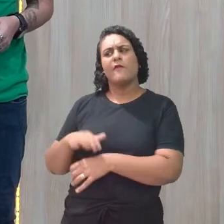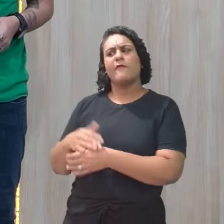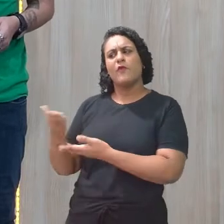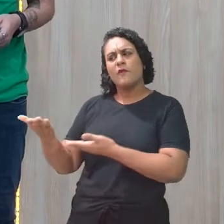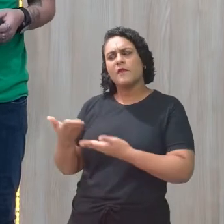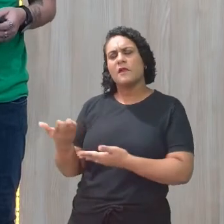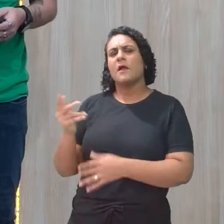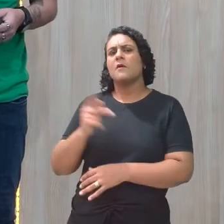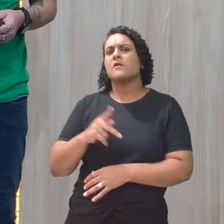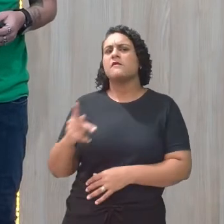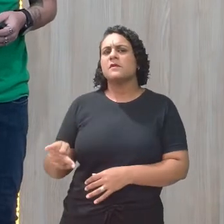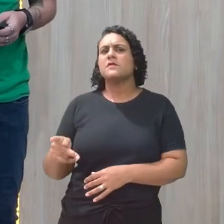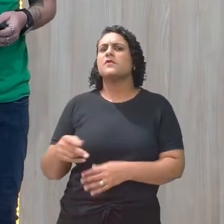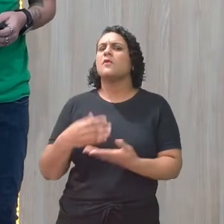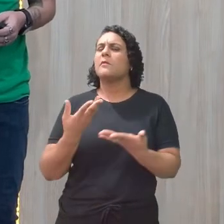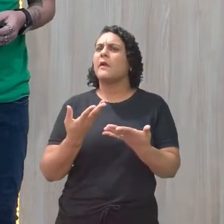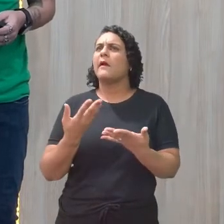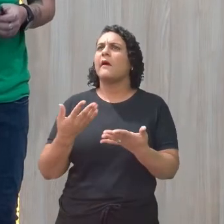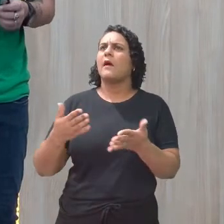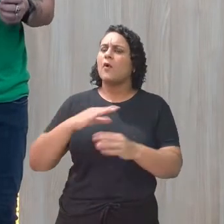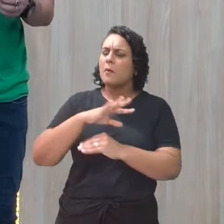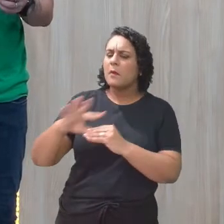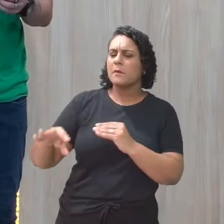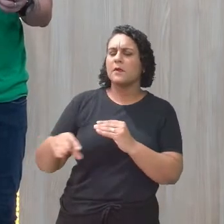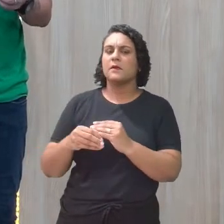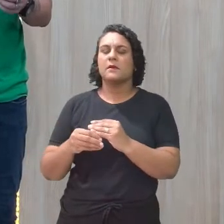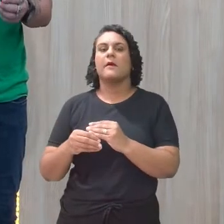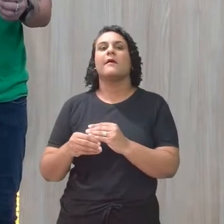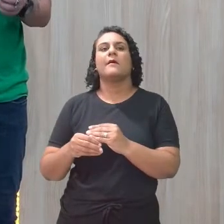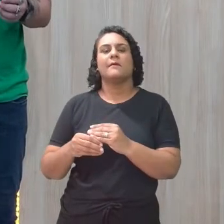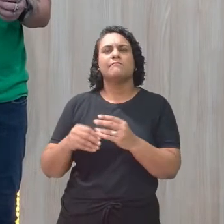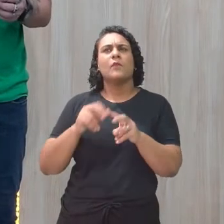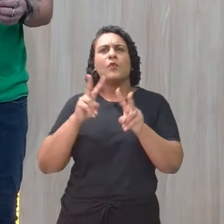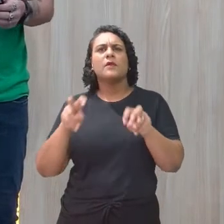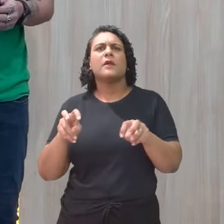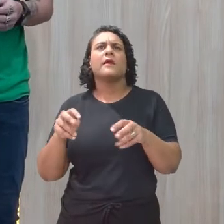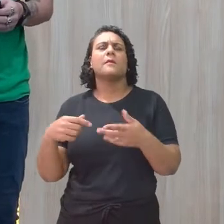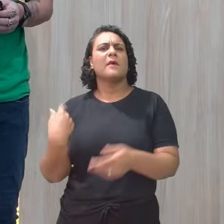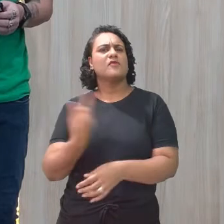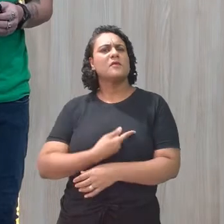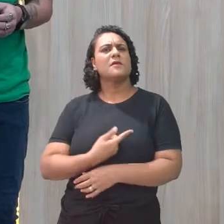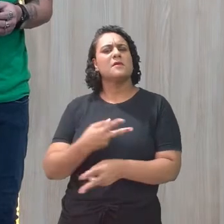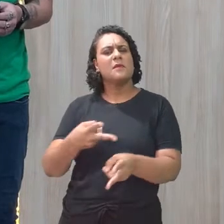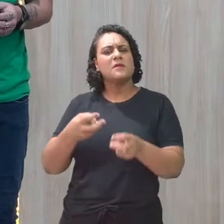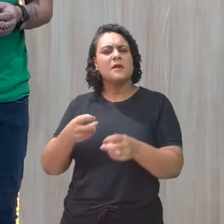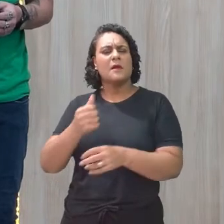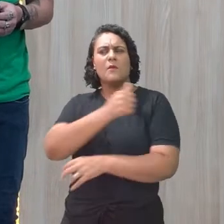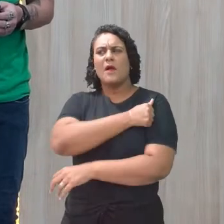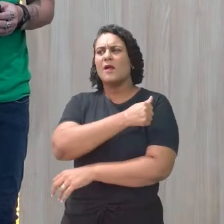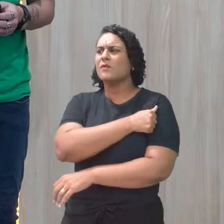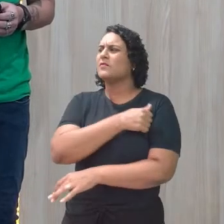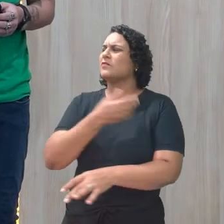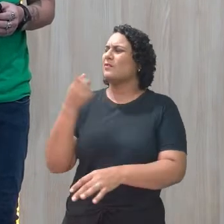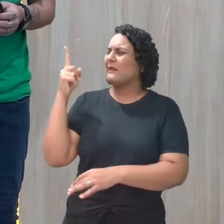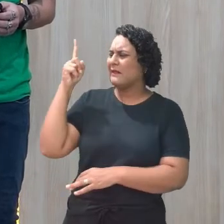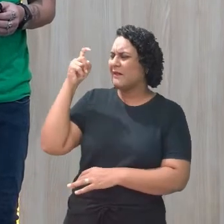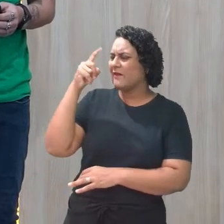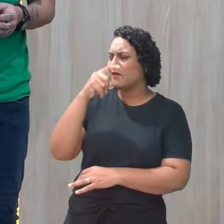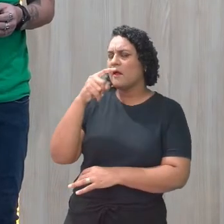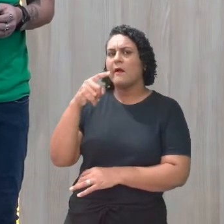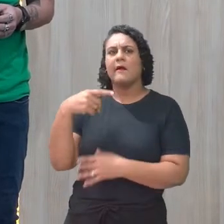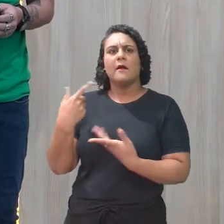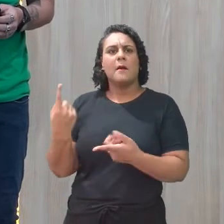desse tema, não é que muitas vezes a gente percebe, né, Pedro, os estudantes com alguma dificuldade simplesmente porque